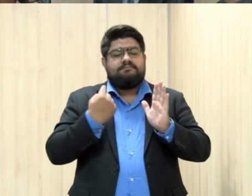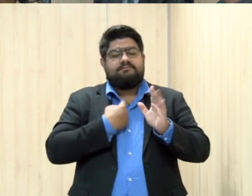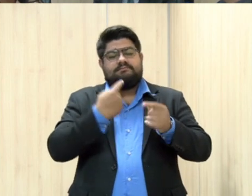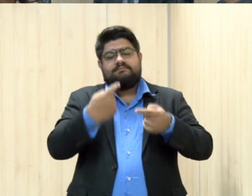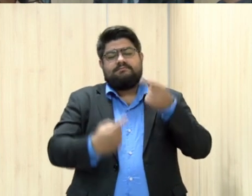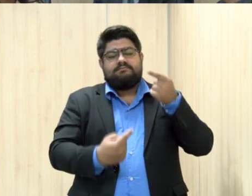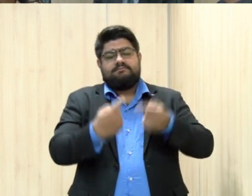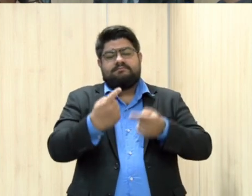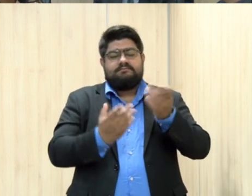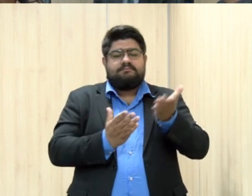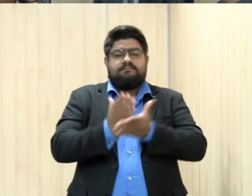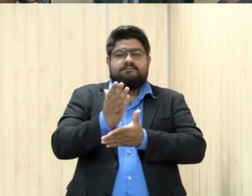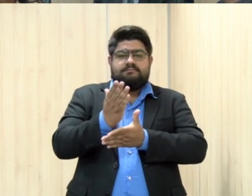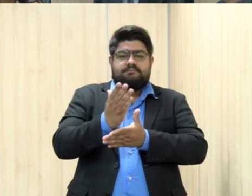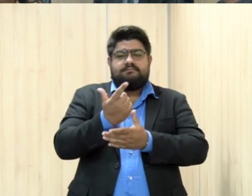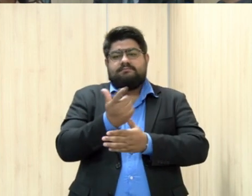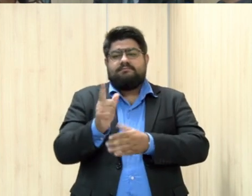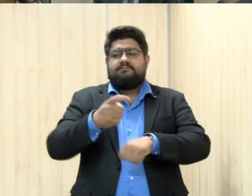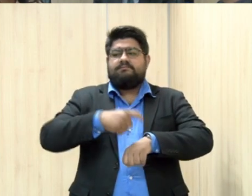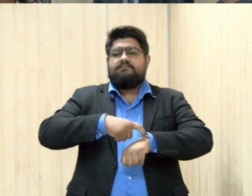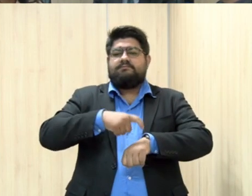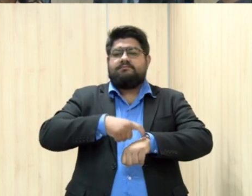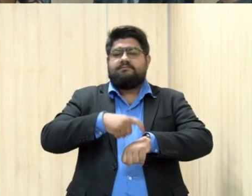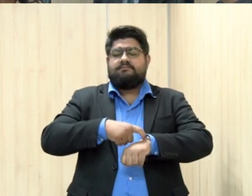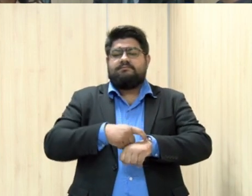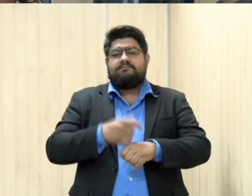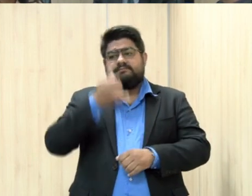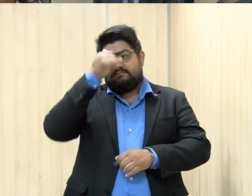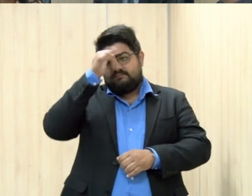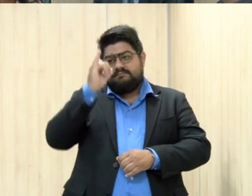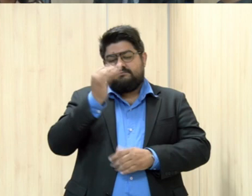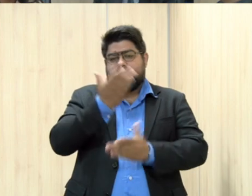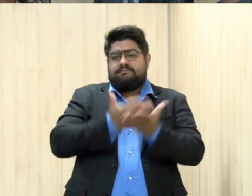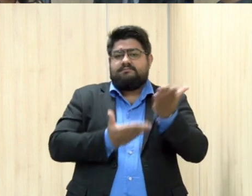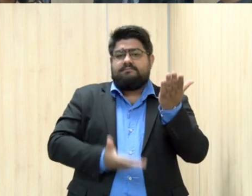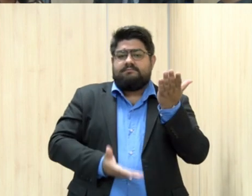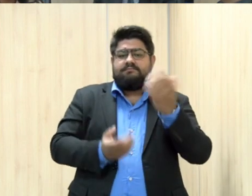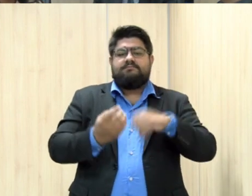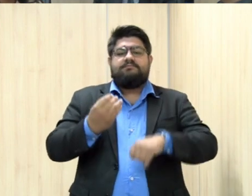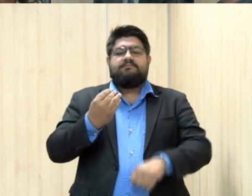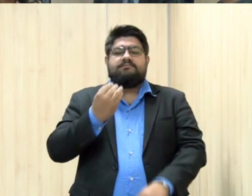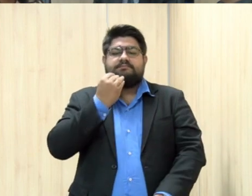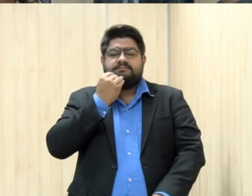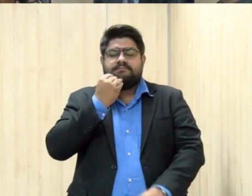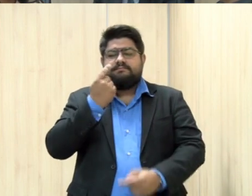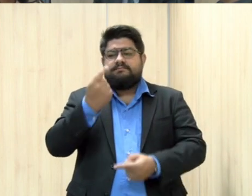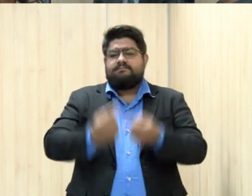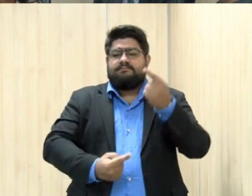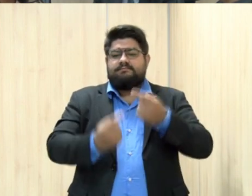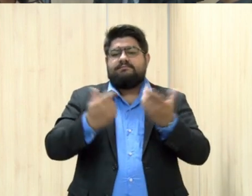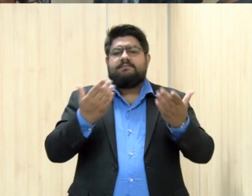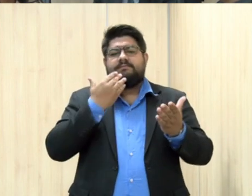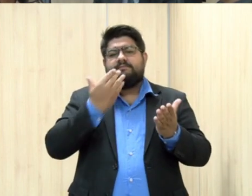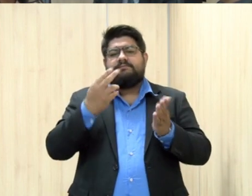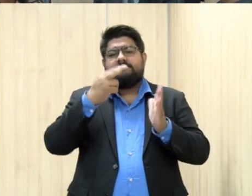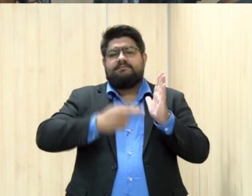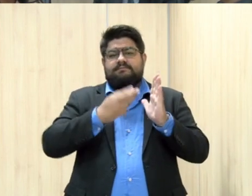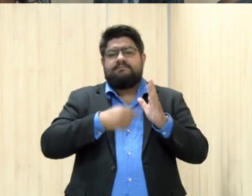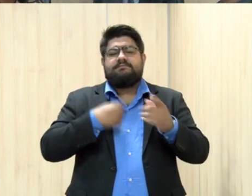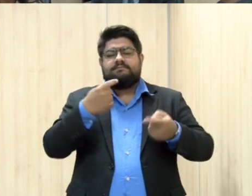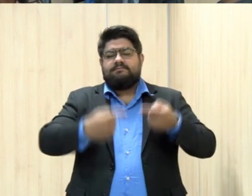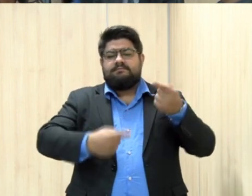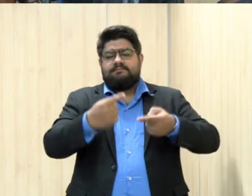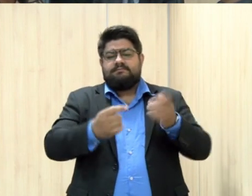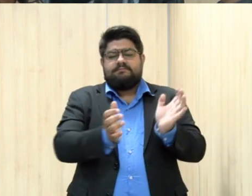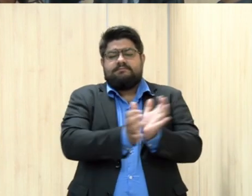discutia a aprovação da matéria no outro momento até para não perder oportunidade da discussão eu peço vistos E aí eu vou discutir com